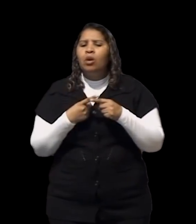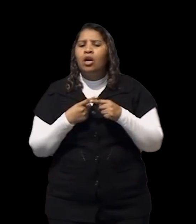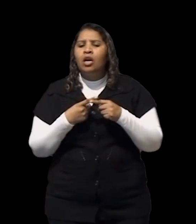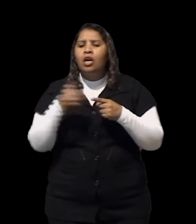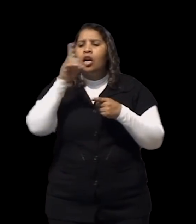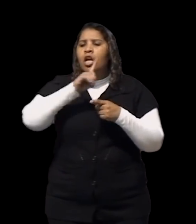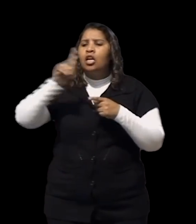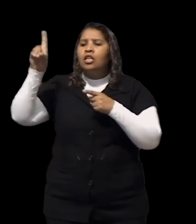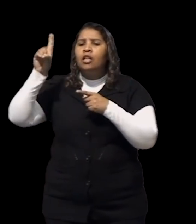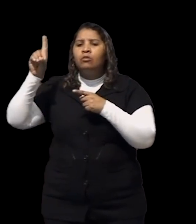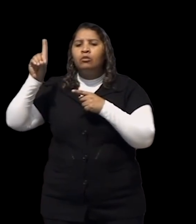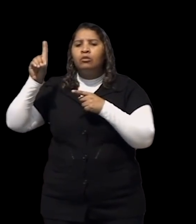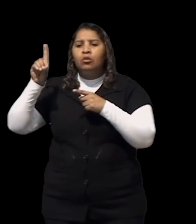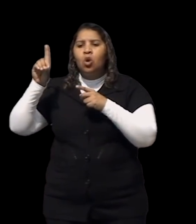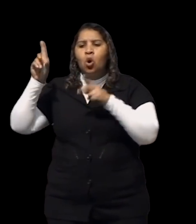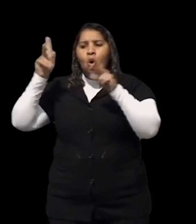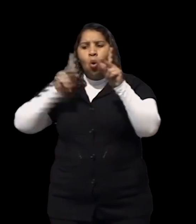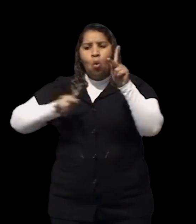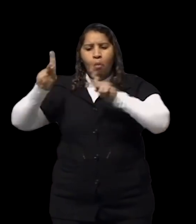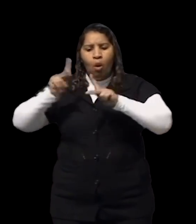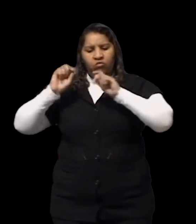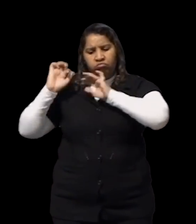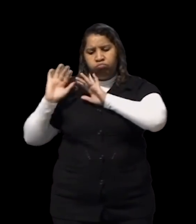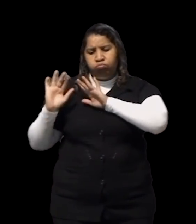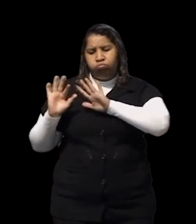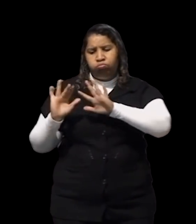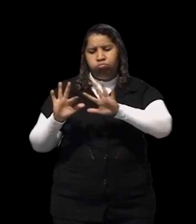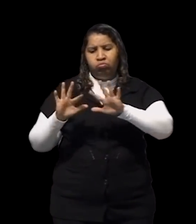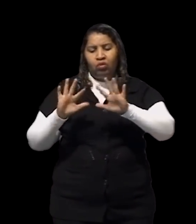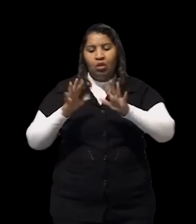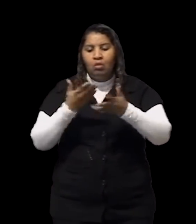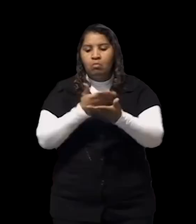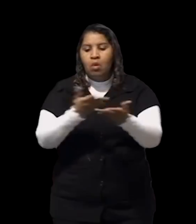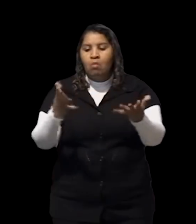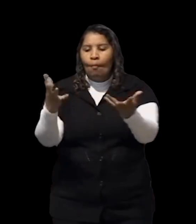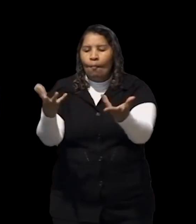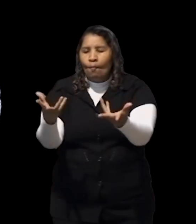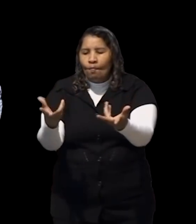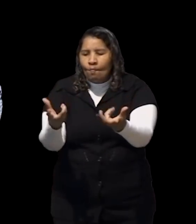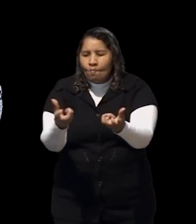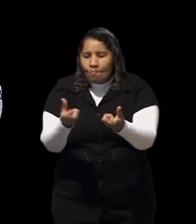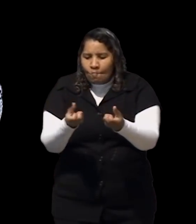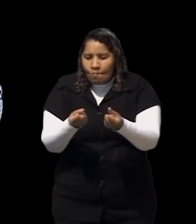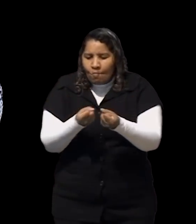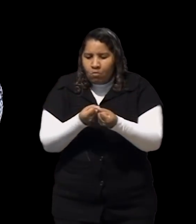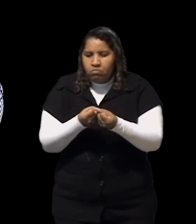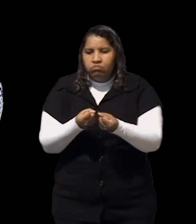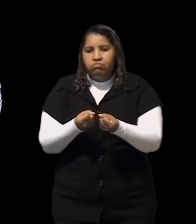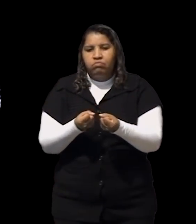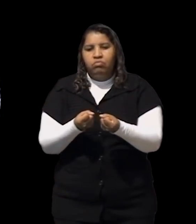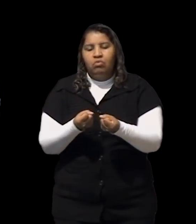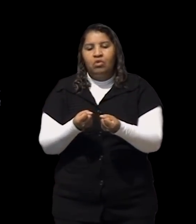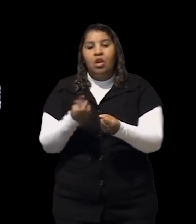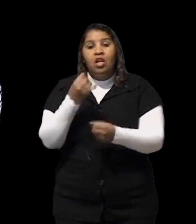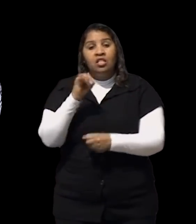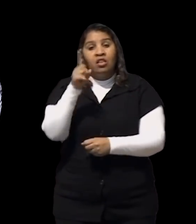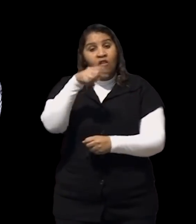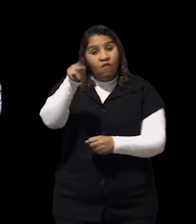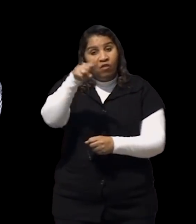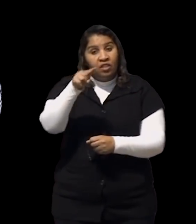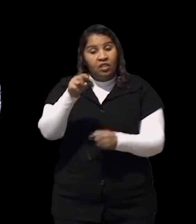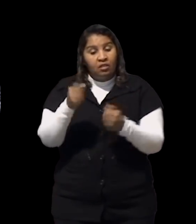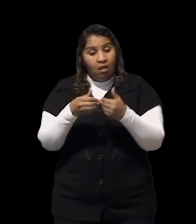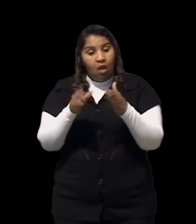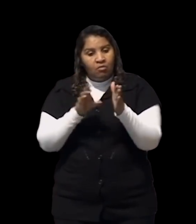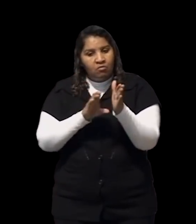se você a ir pegar o teu Google Maps e você abriu o Google Maps e digitar aí de